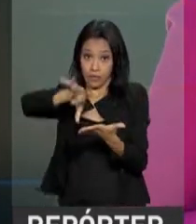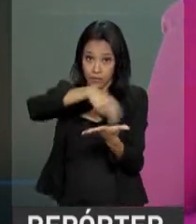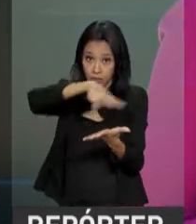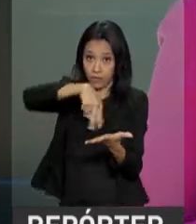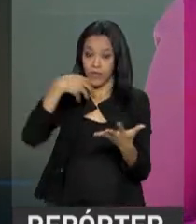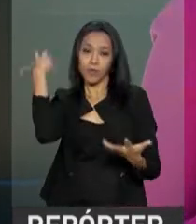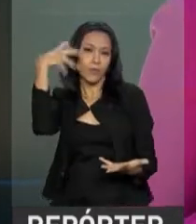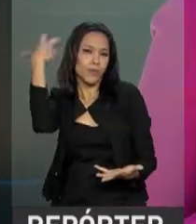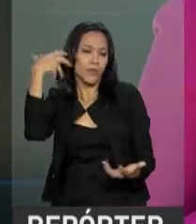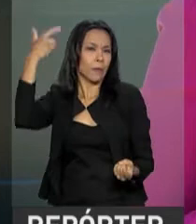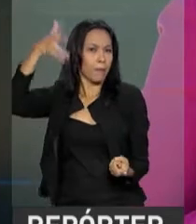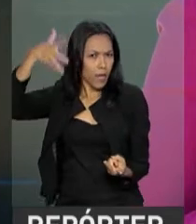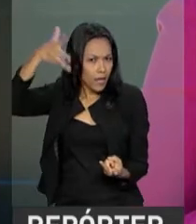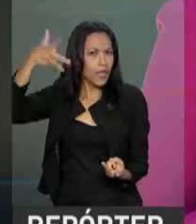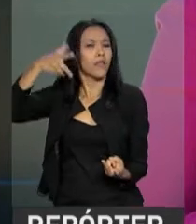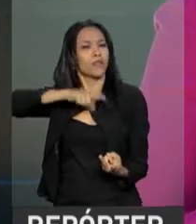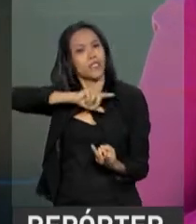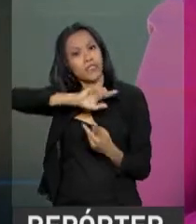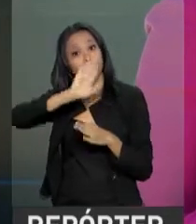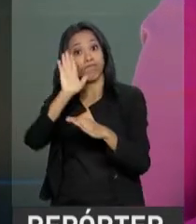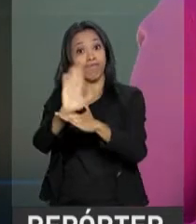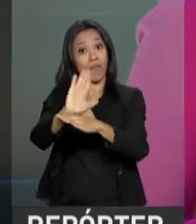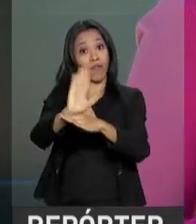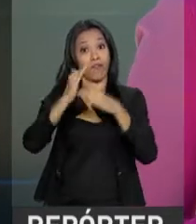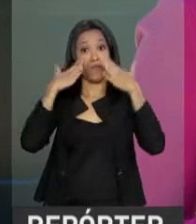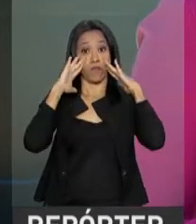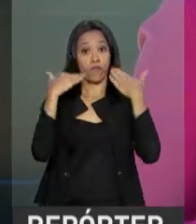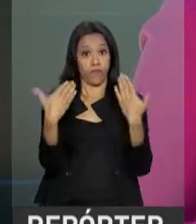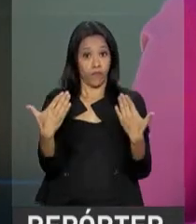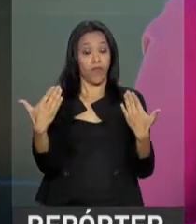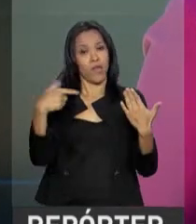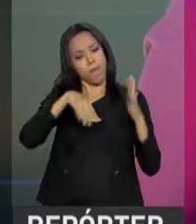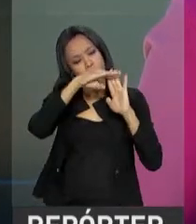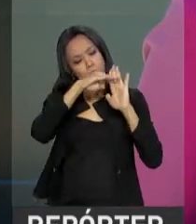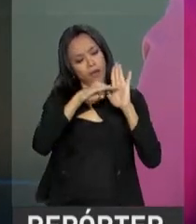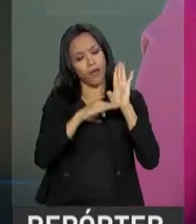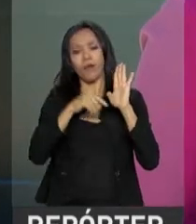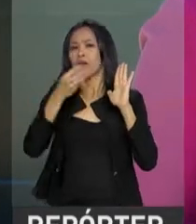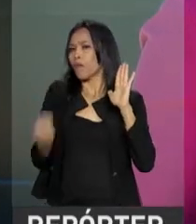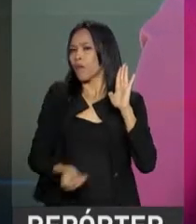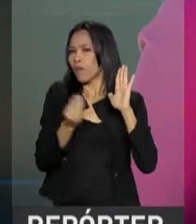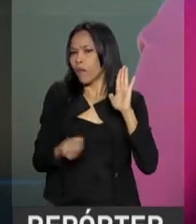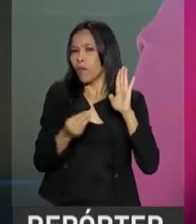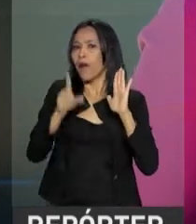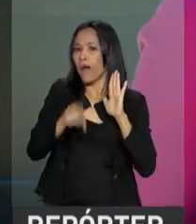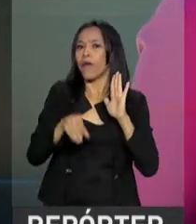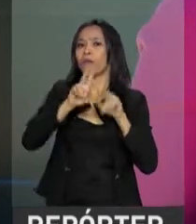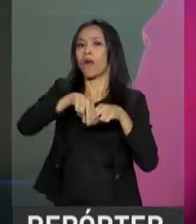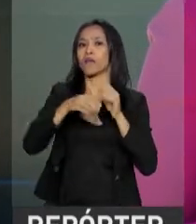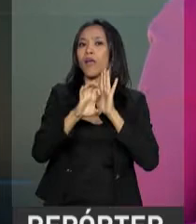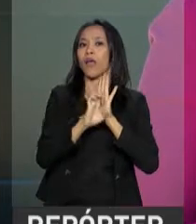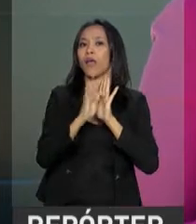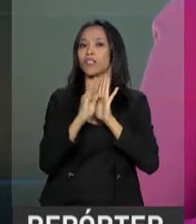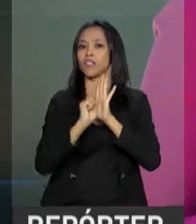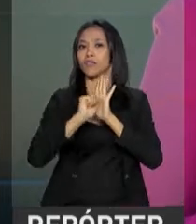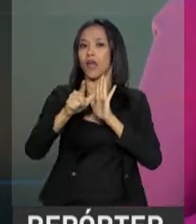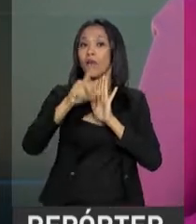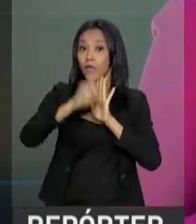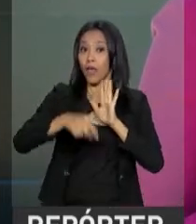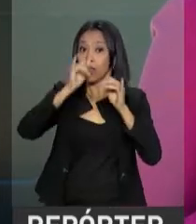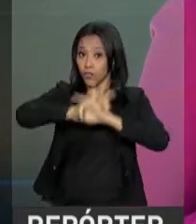além de palestras e exibição de filmes. Essa programação é definida por meio de editais públicos, que são